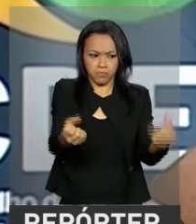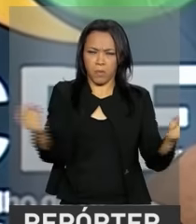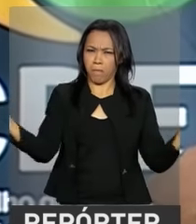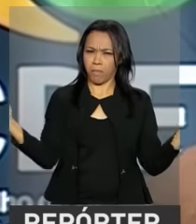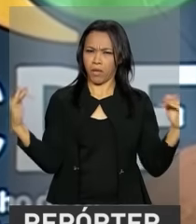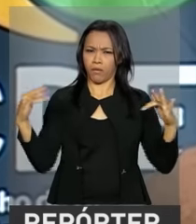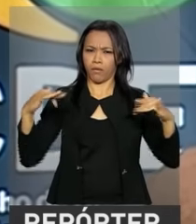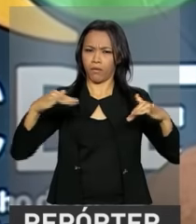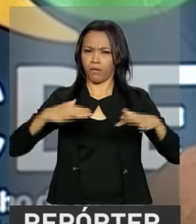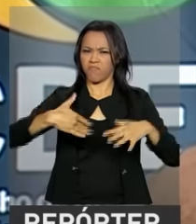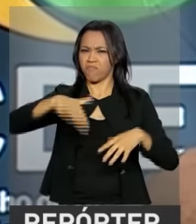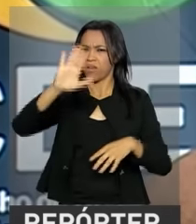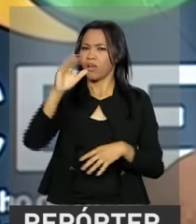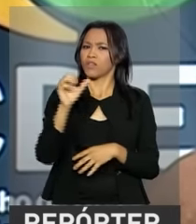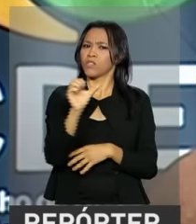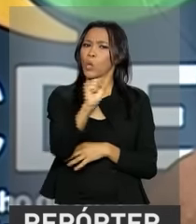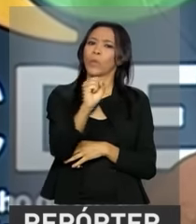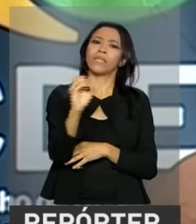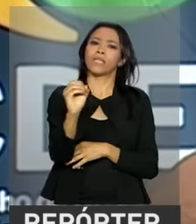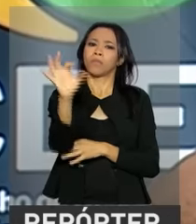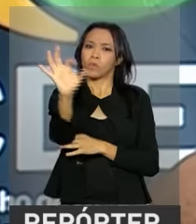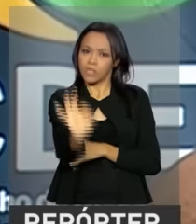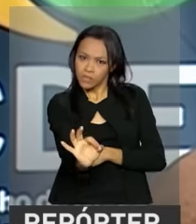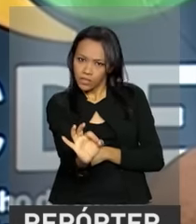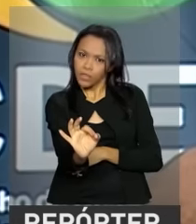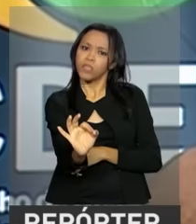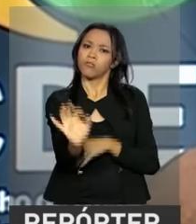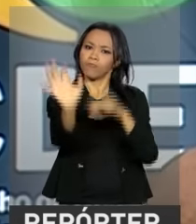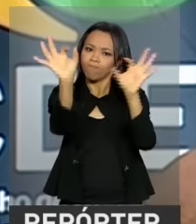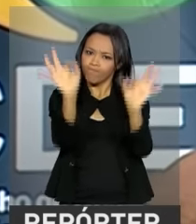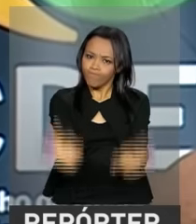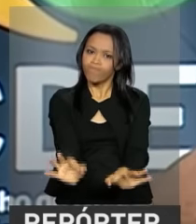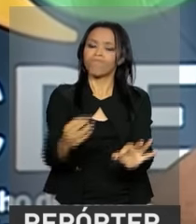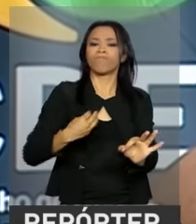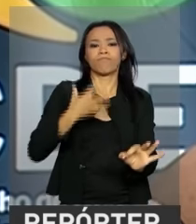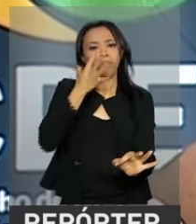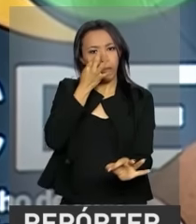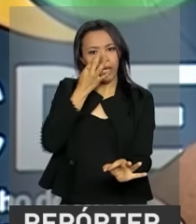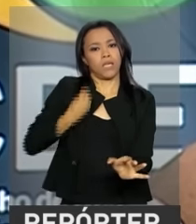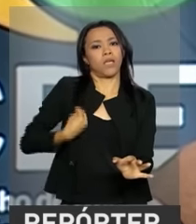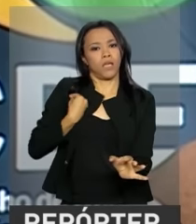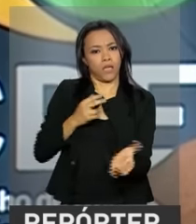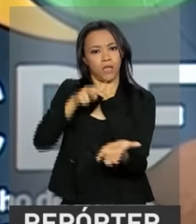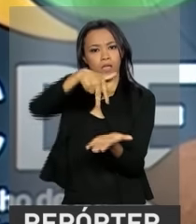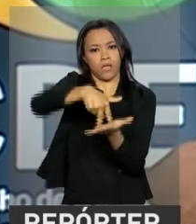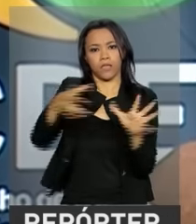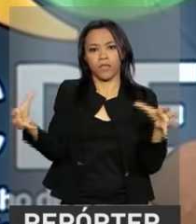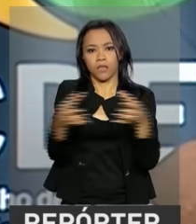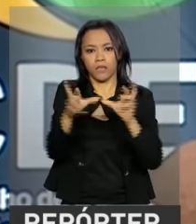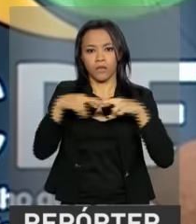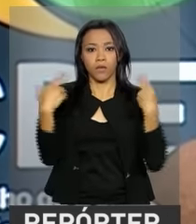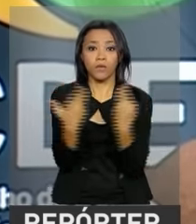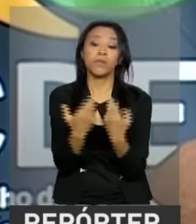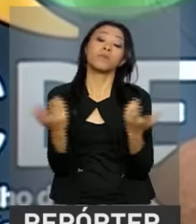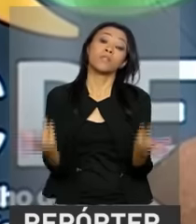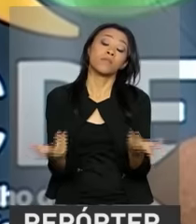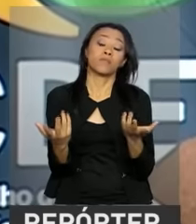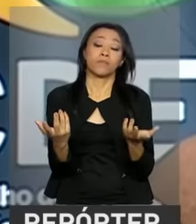mais de 80% dos conselheiros confirmaram e estão presentes aqui. E a ideia é que